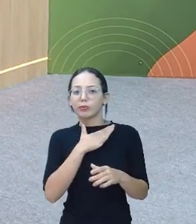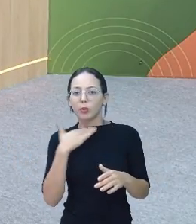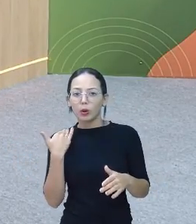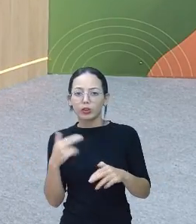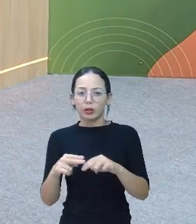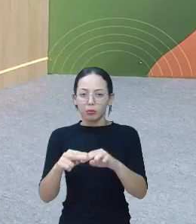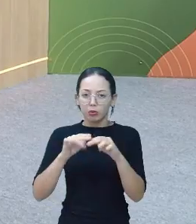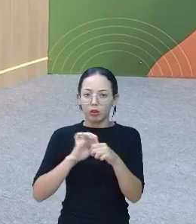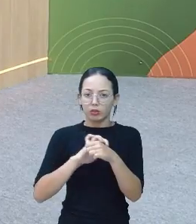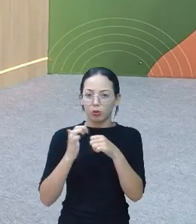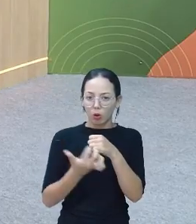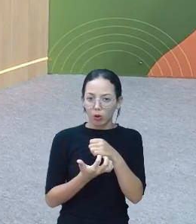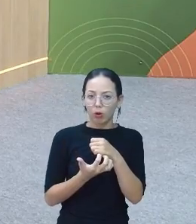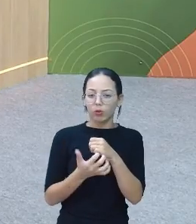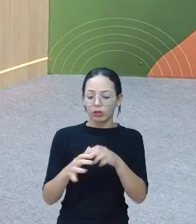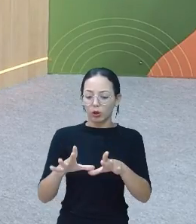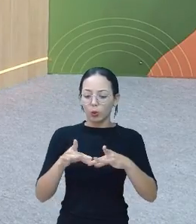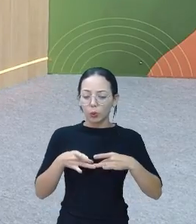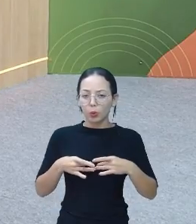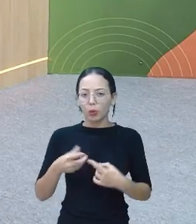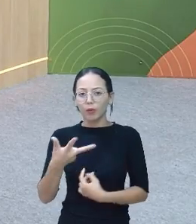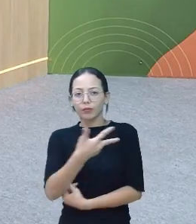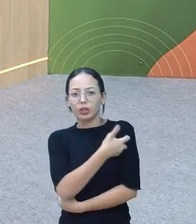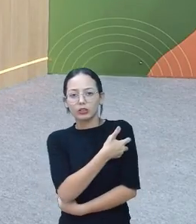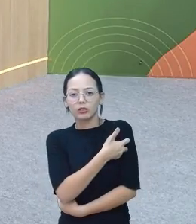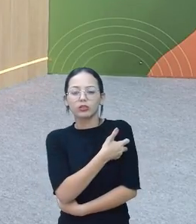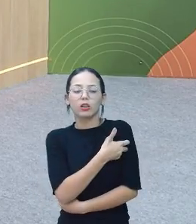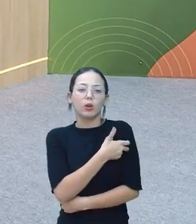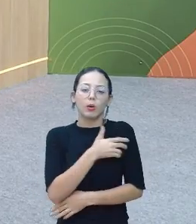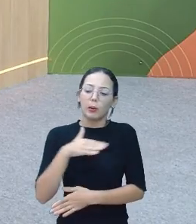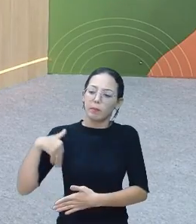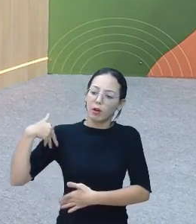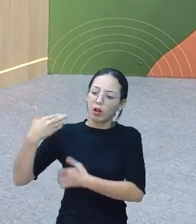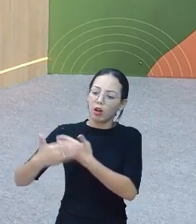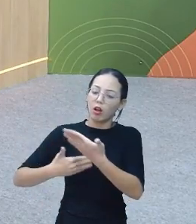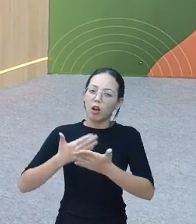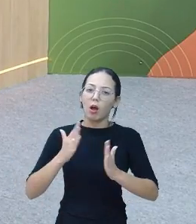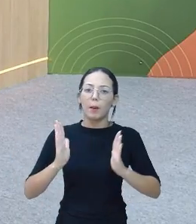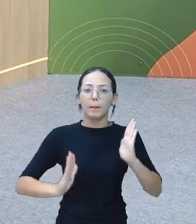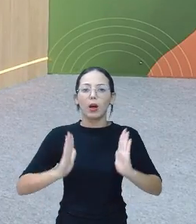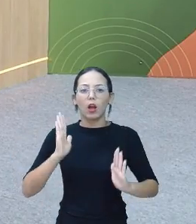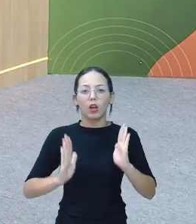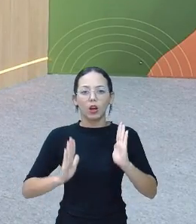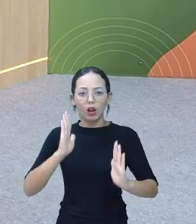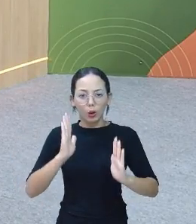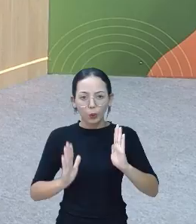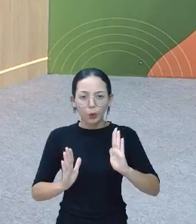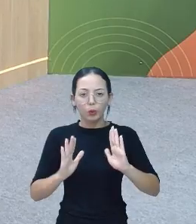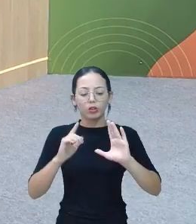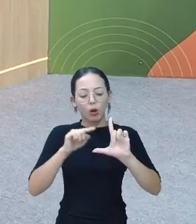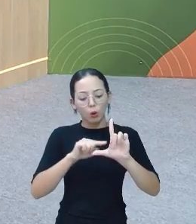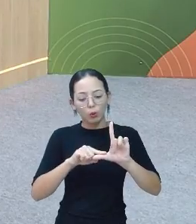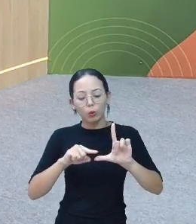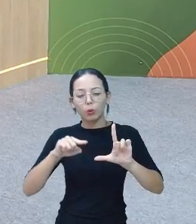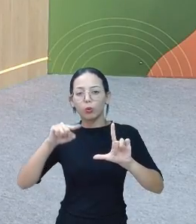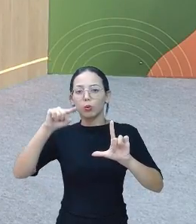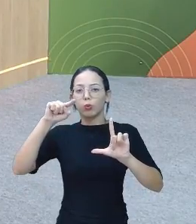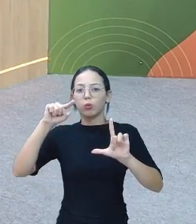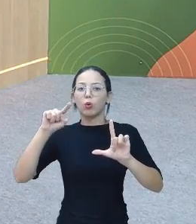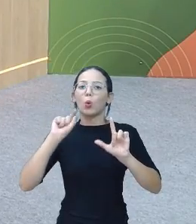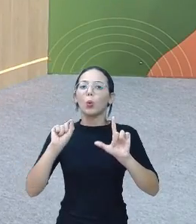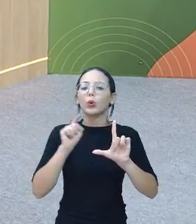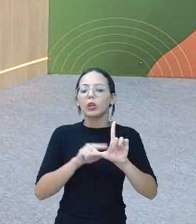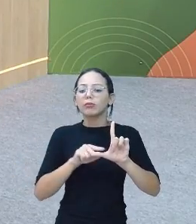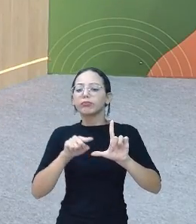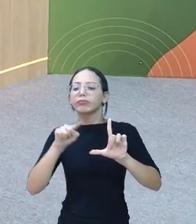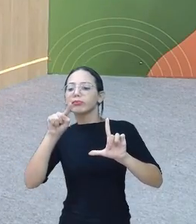mortalidade por conta do coronavírus, as vacinações ao longo de um período de tempo, né? Então, quando você quer analisar o que